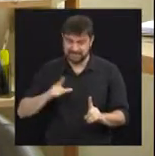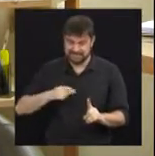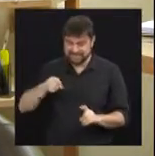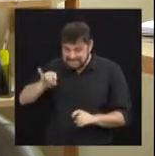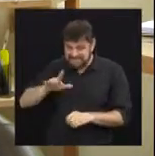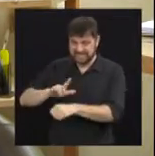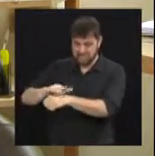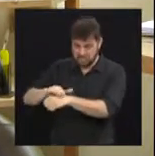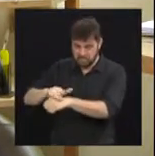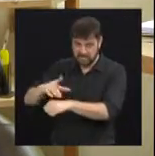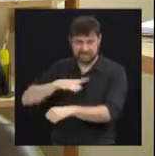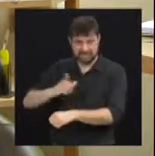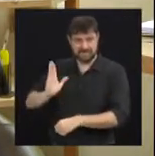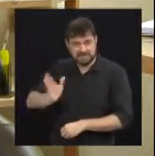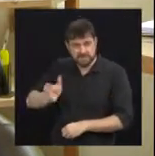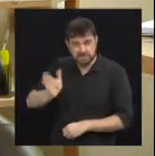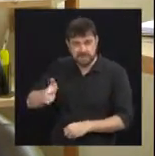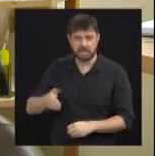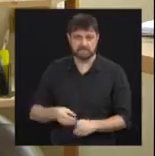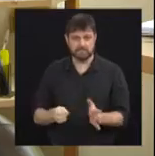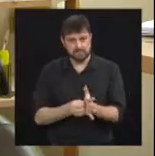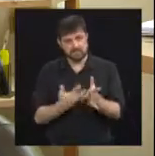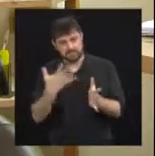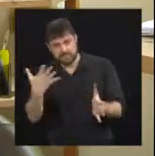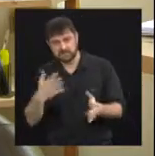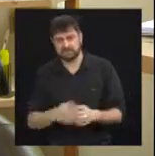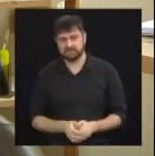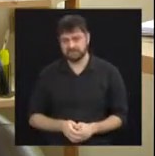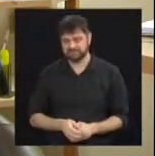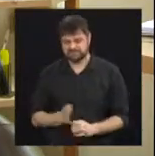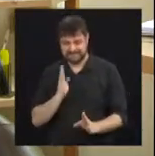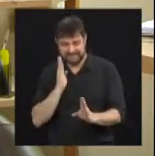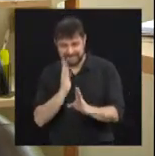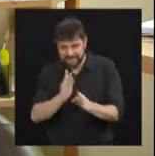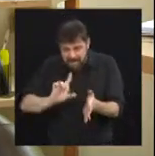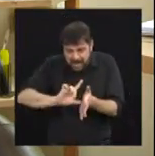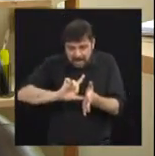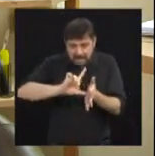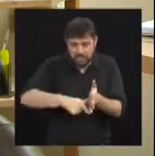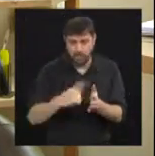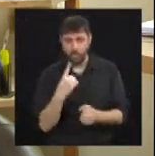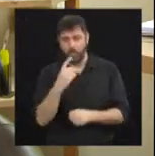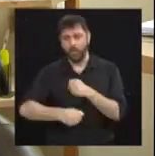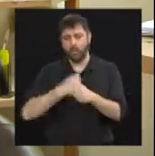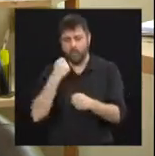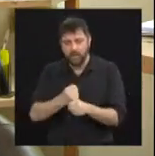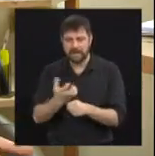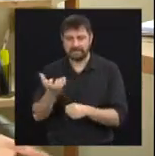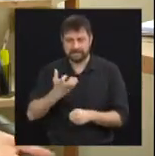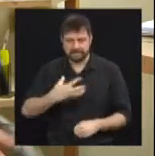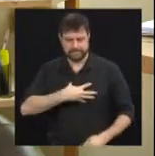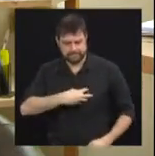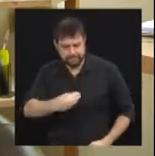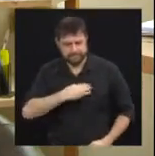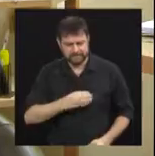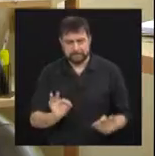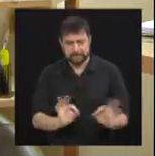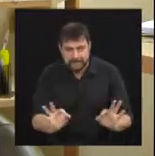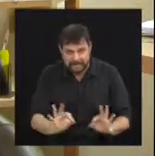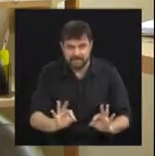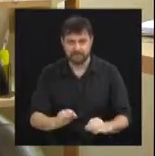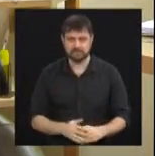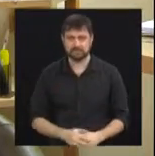pré-existente. Mas muitas das vezes, como o diagnóstico é feito após um período de tentativa, isso